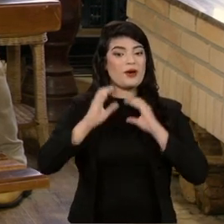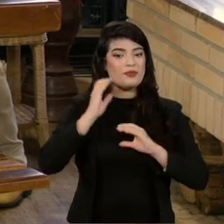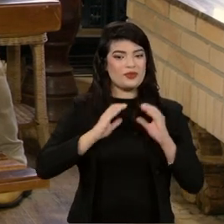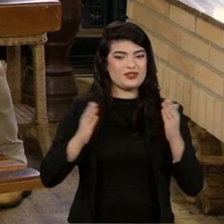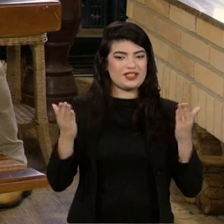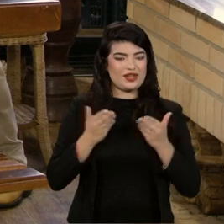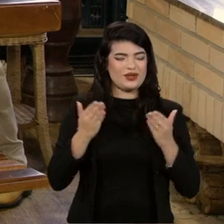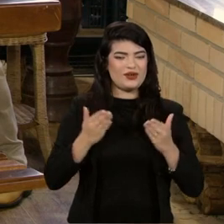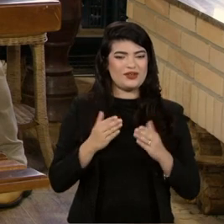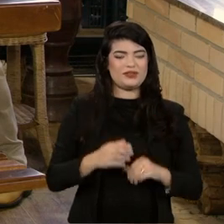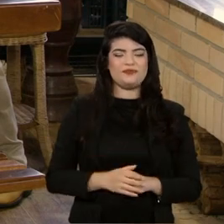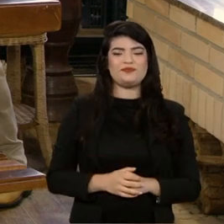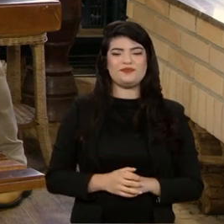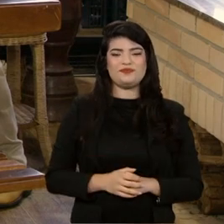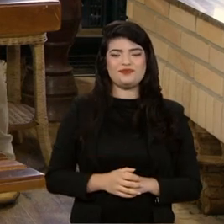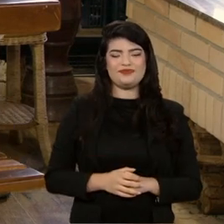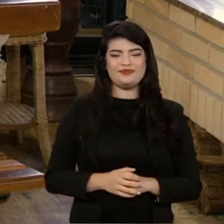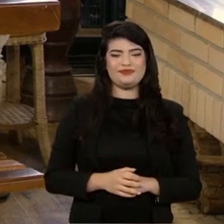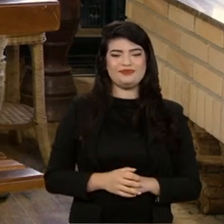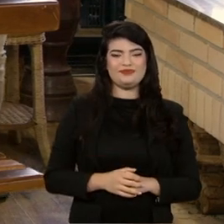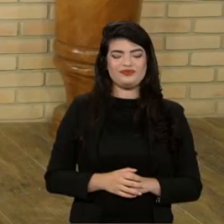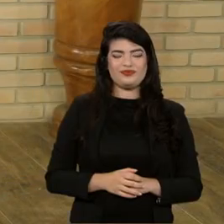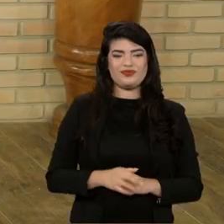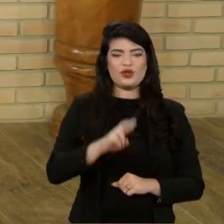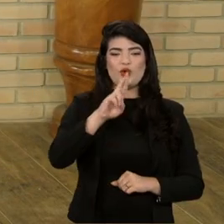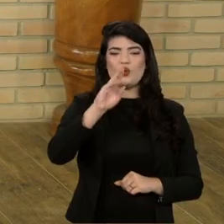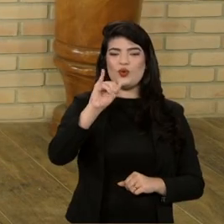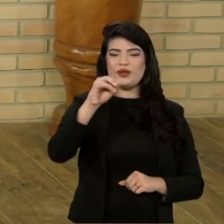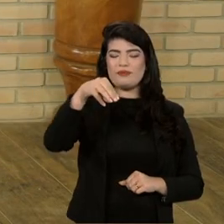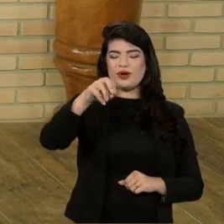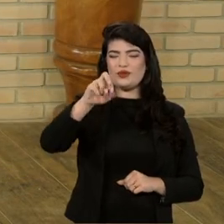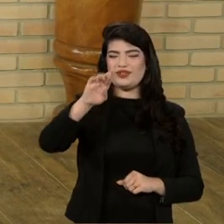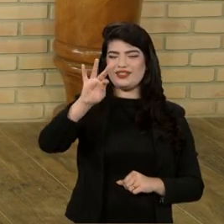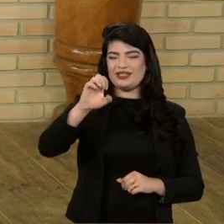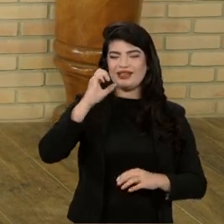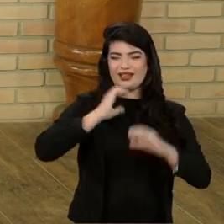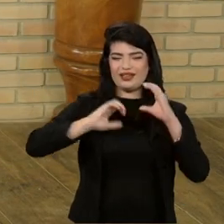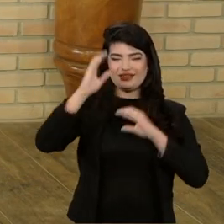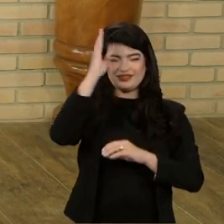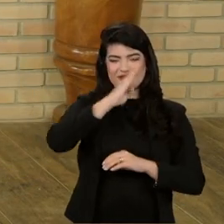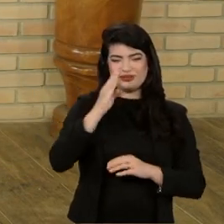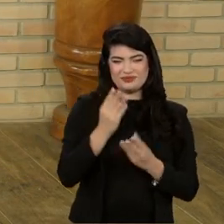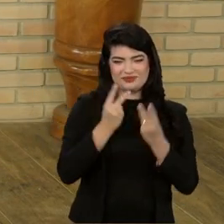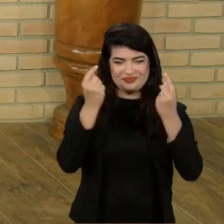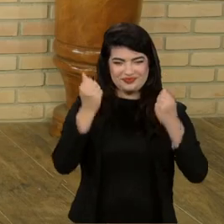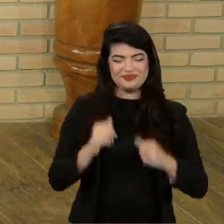Filhos. Rui Maurício. Rui Maurício, canto de sabor do Brasil.